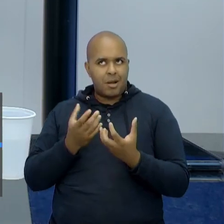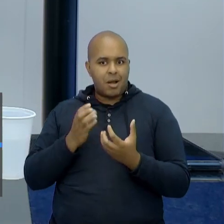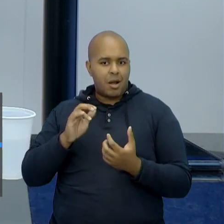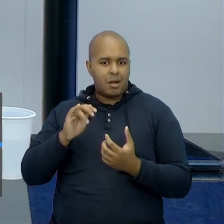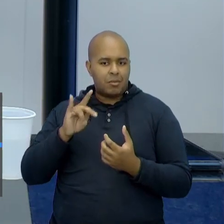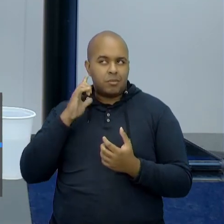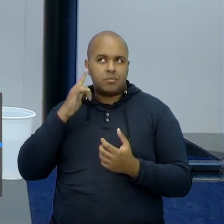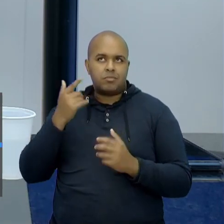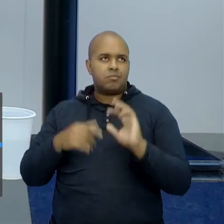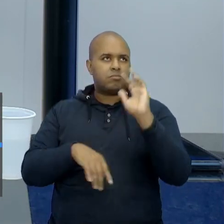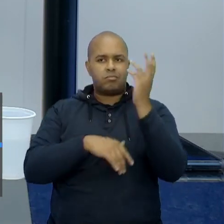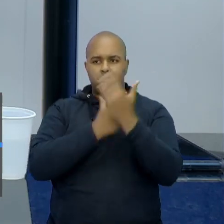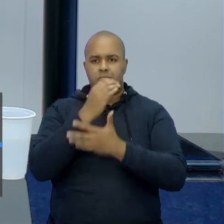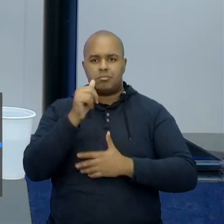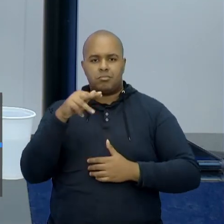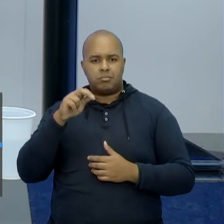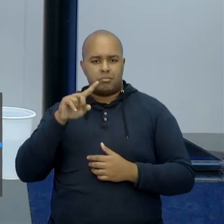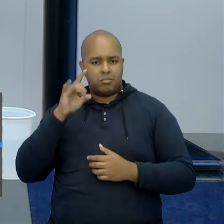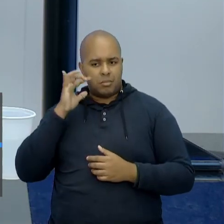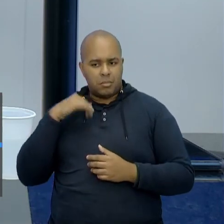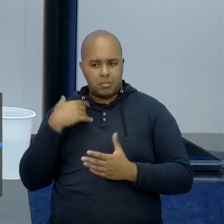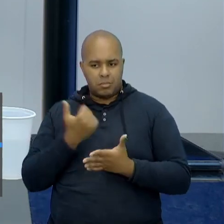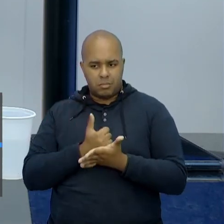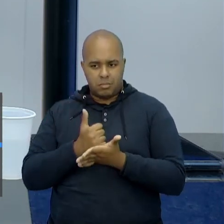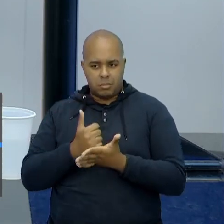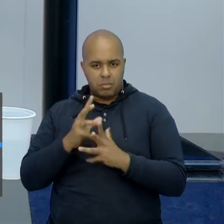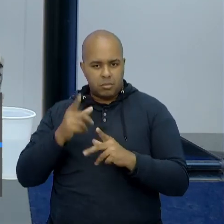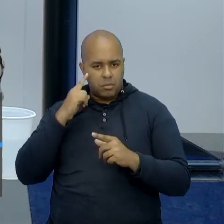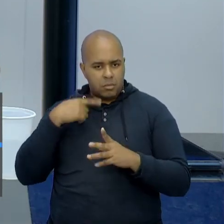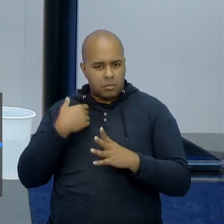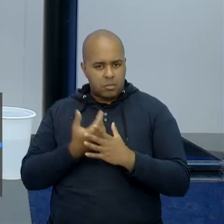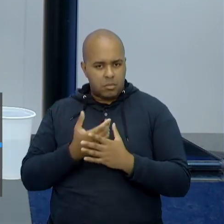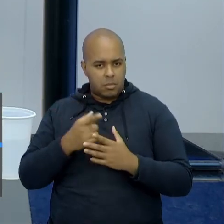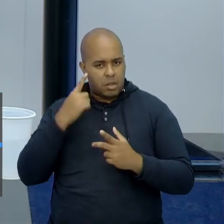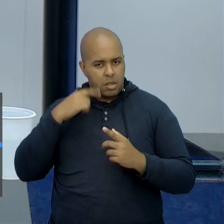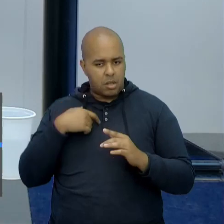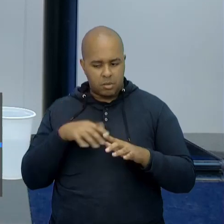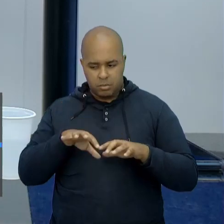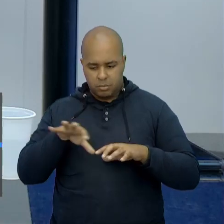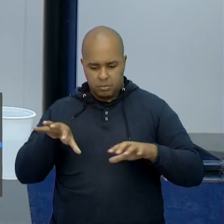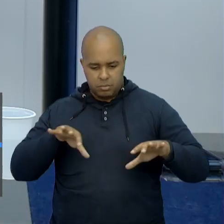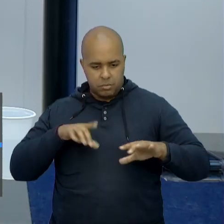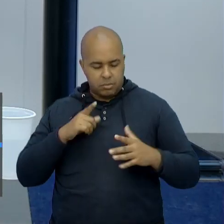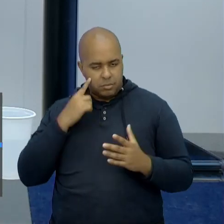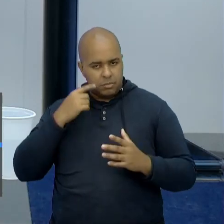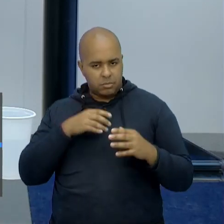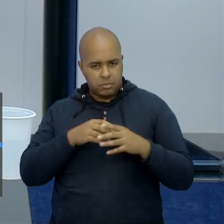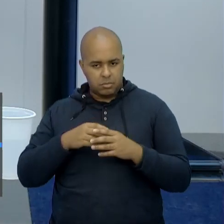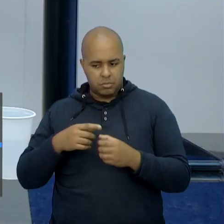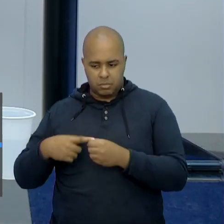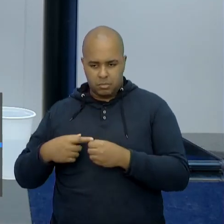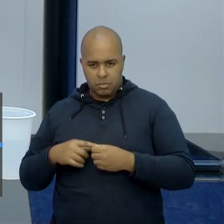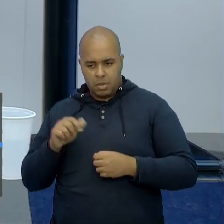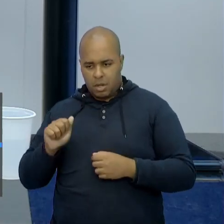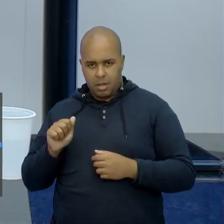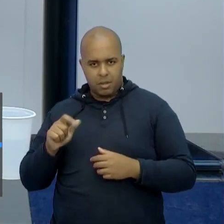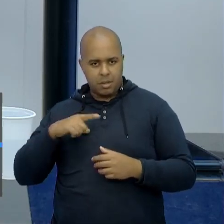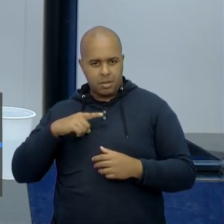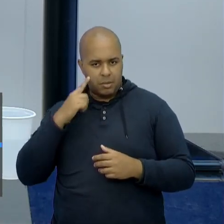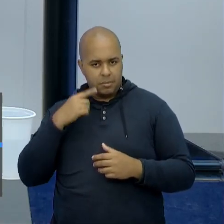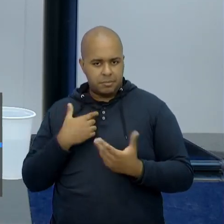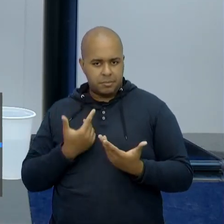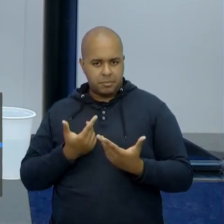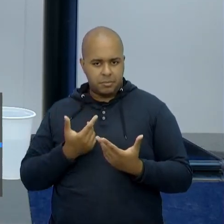Amazônia. Aí os nossos cartórios todos são descentralizados. Então, o município A tem